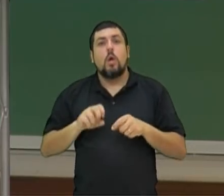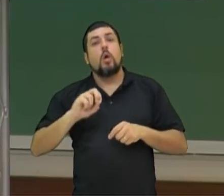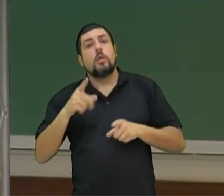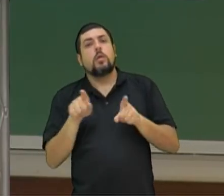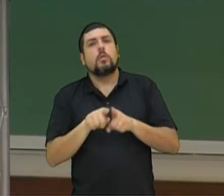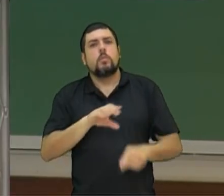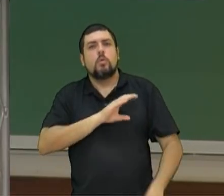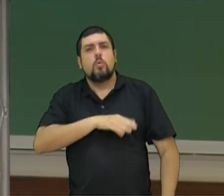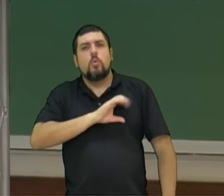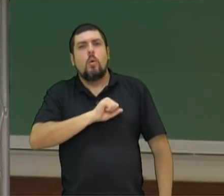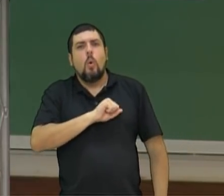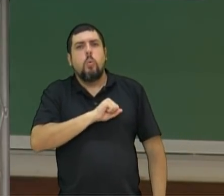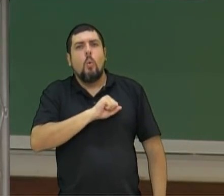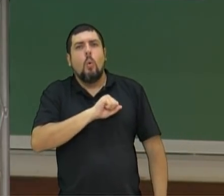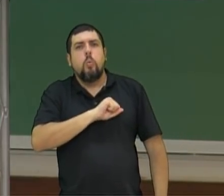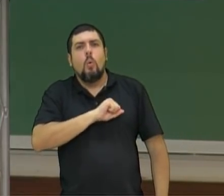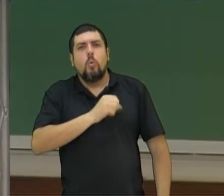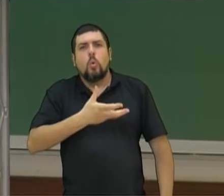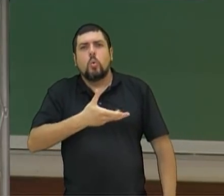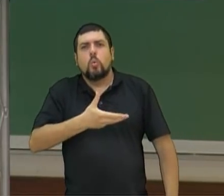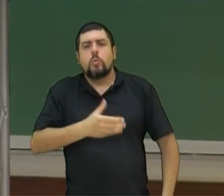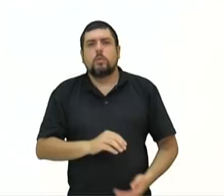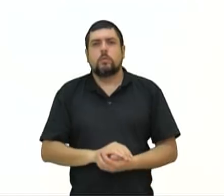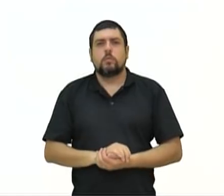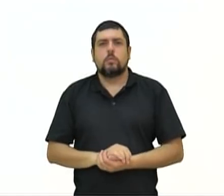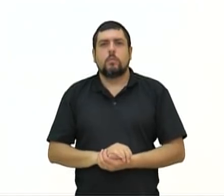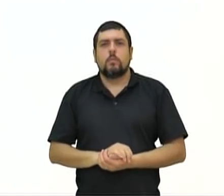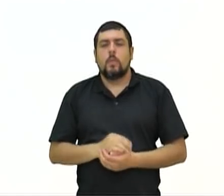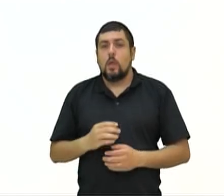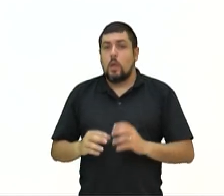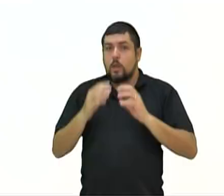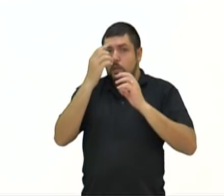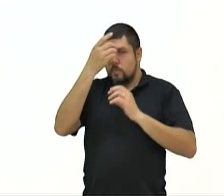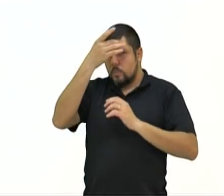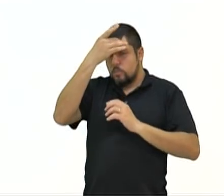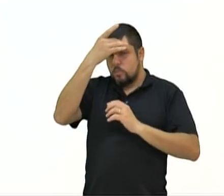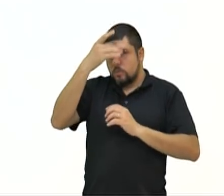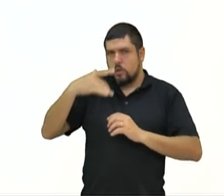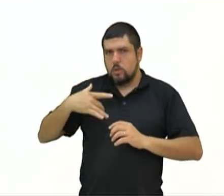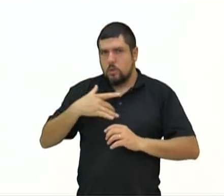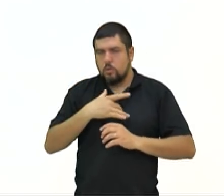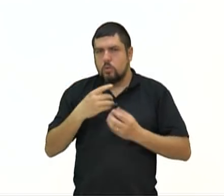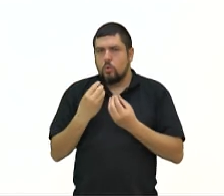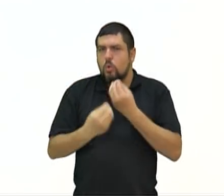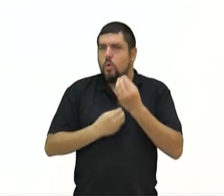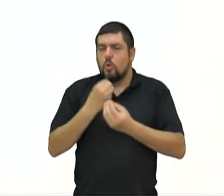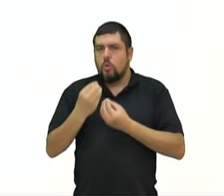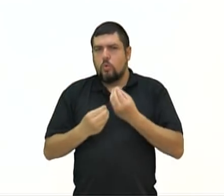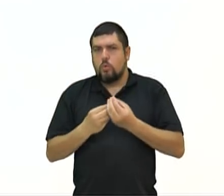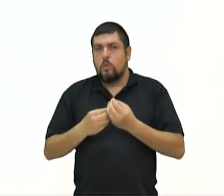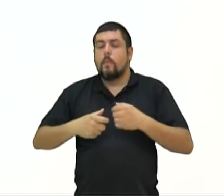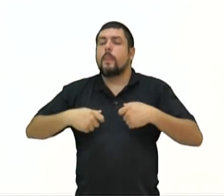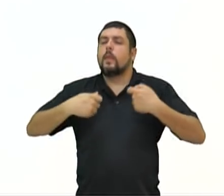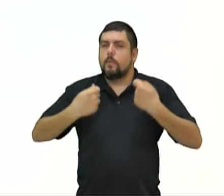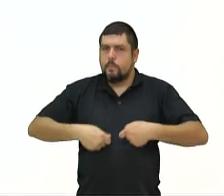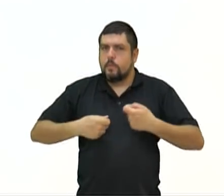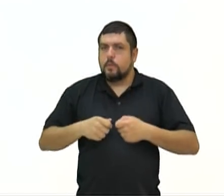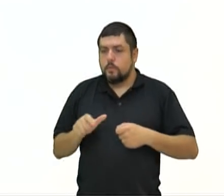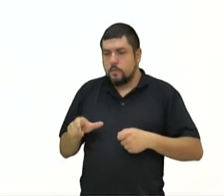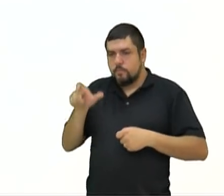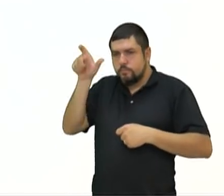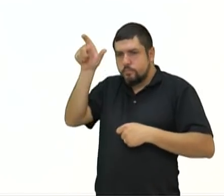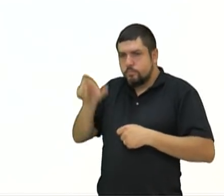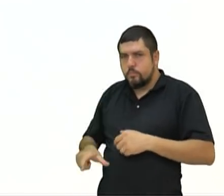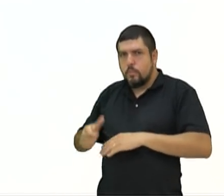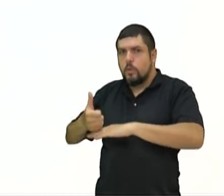rápido. Os distúrbios que afetam a saúde mental devem ser o quê? Diagnosticados e tratados por um especialista,